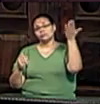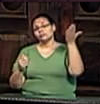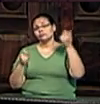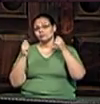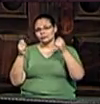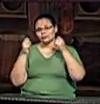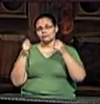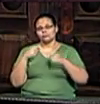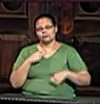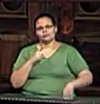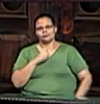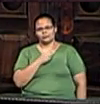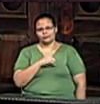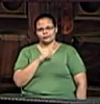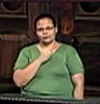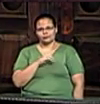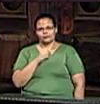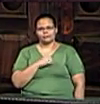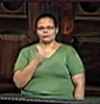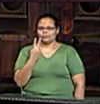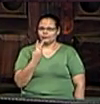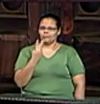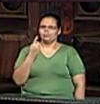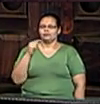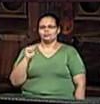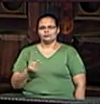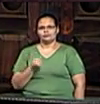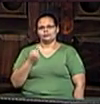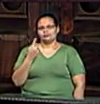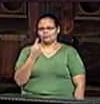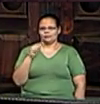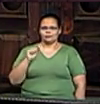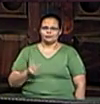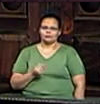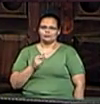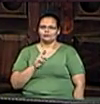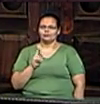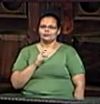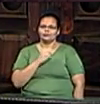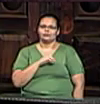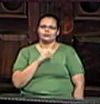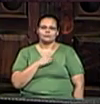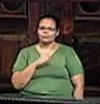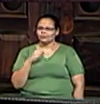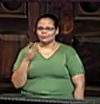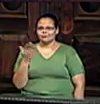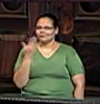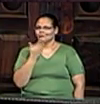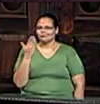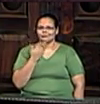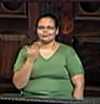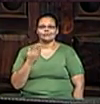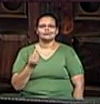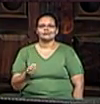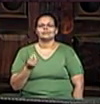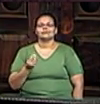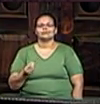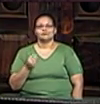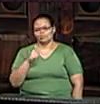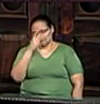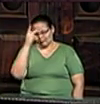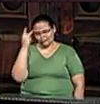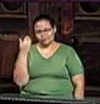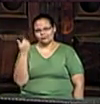ganham salários em torno de R$2.000 e R$1.000? Será que ele não vê que